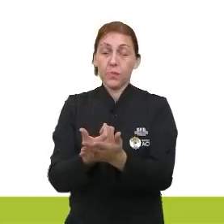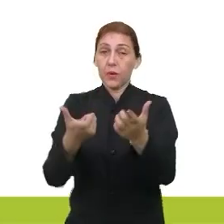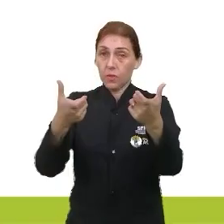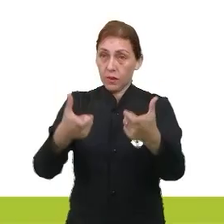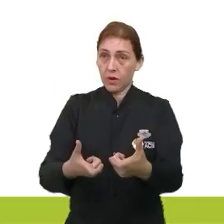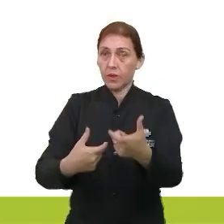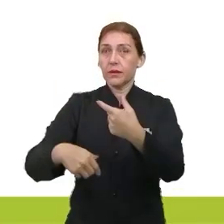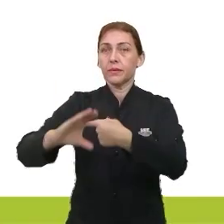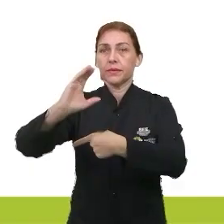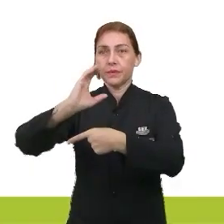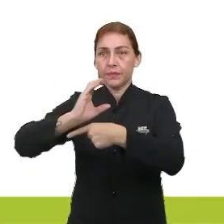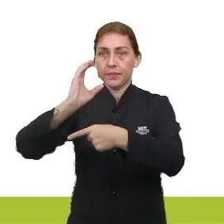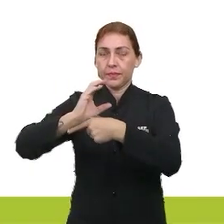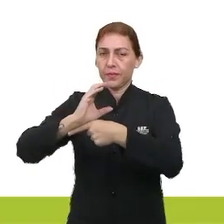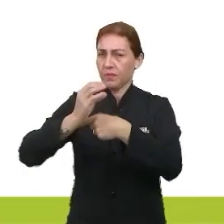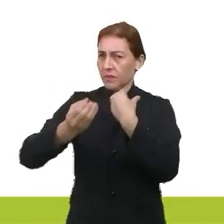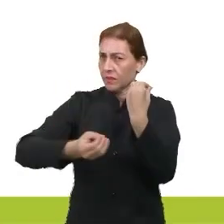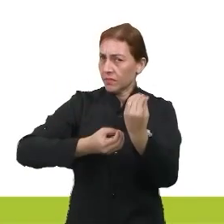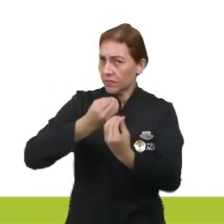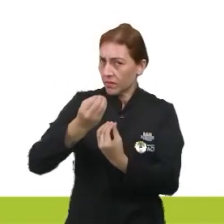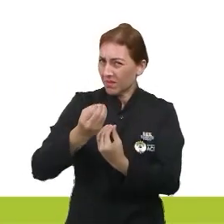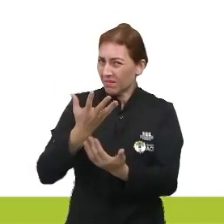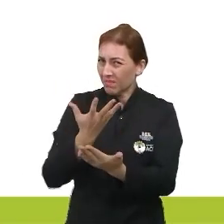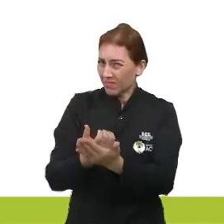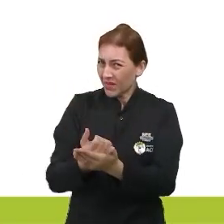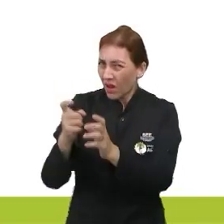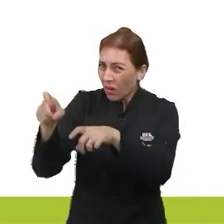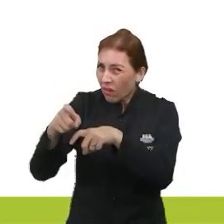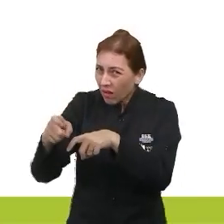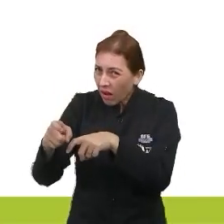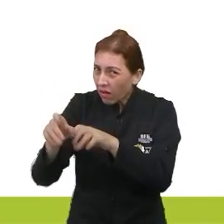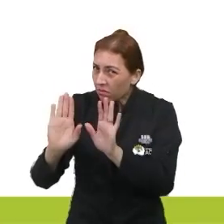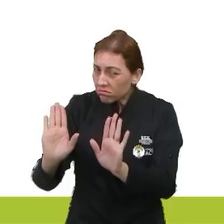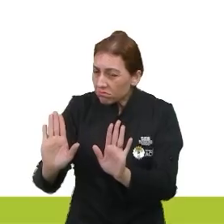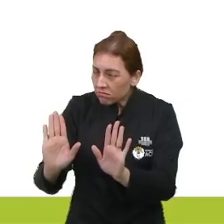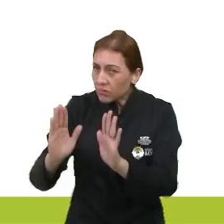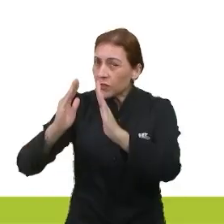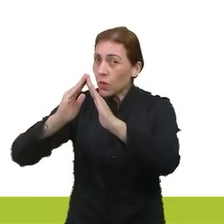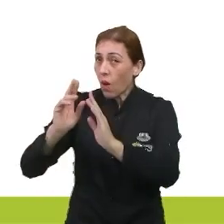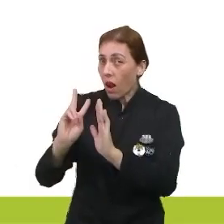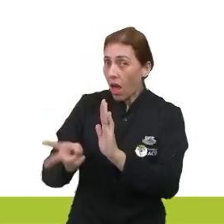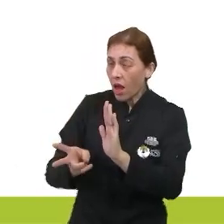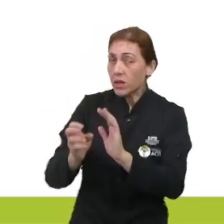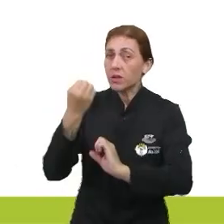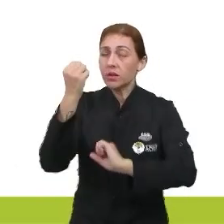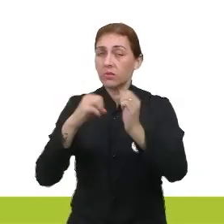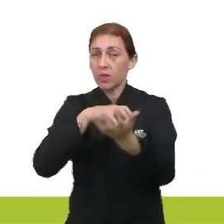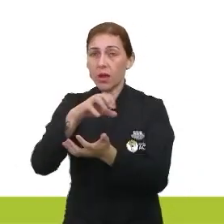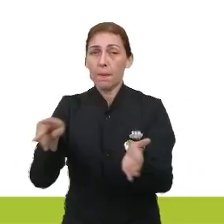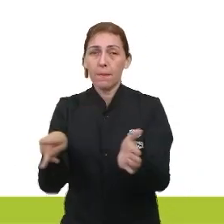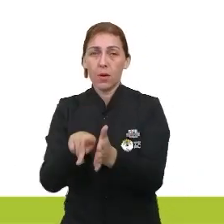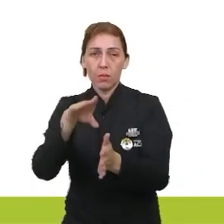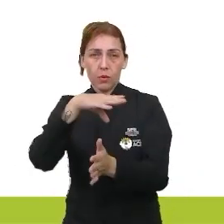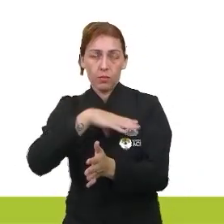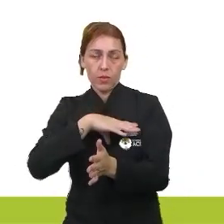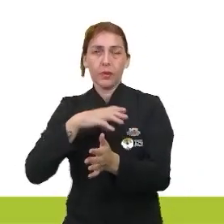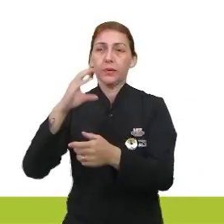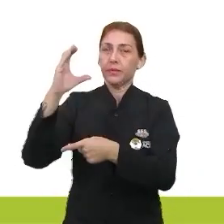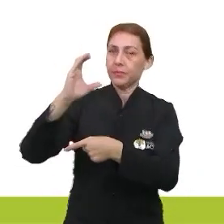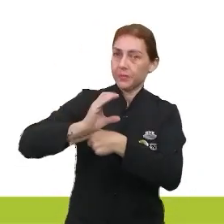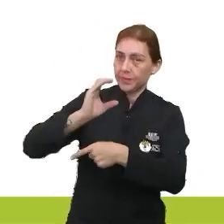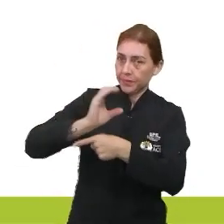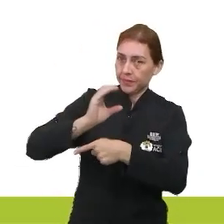nesse meio. Como assim fixou no meio rural, né, gente? Se a Revolução Industrial é urbana. Mas vamos